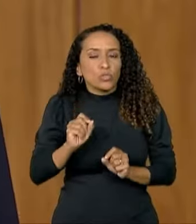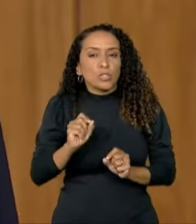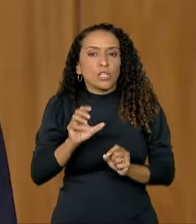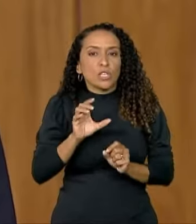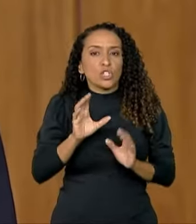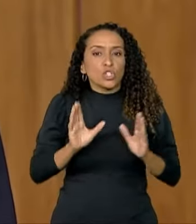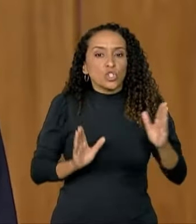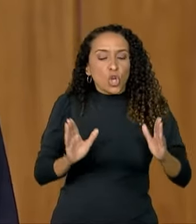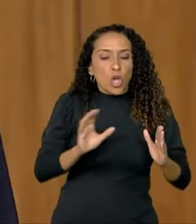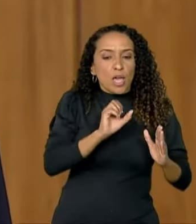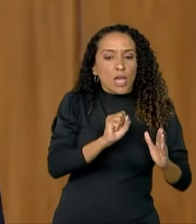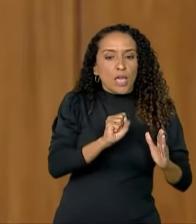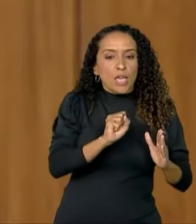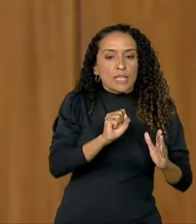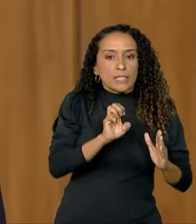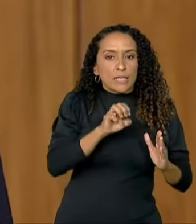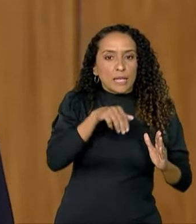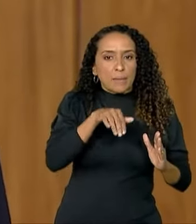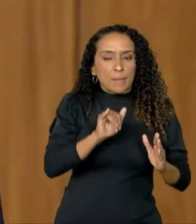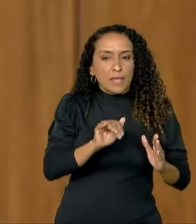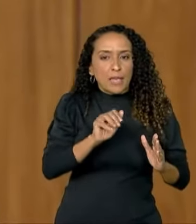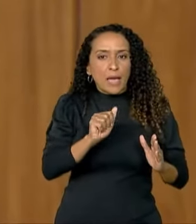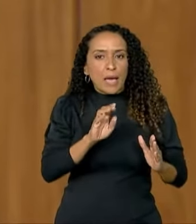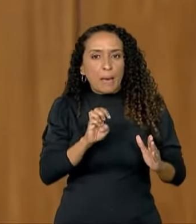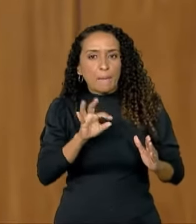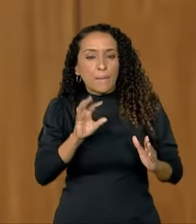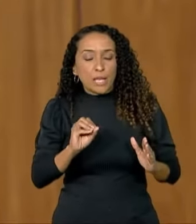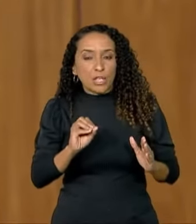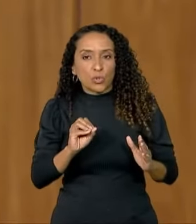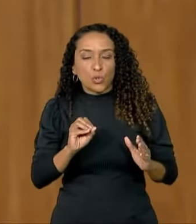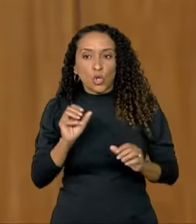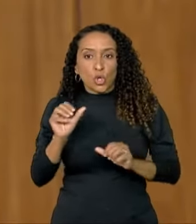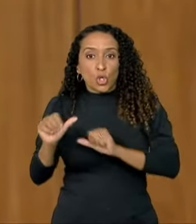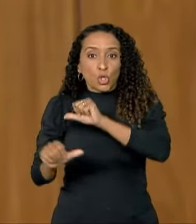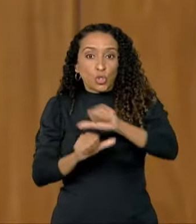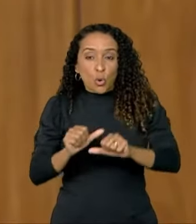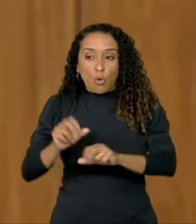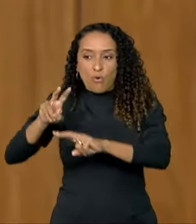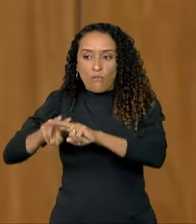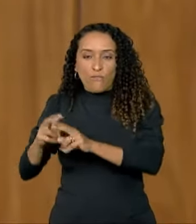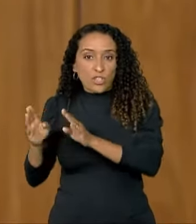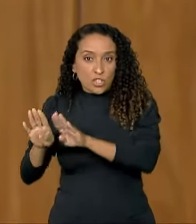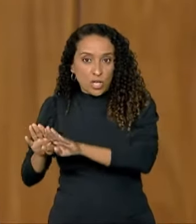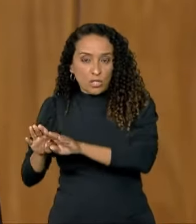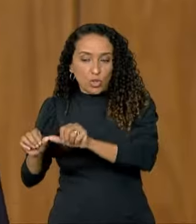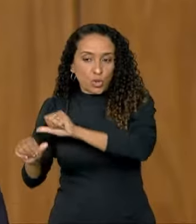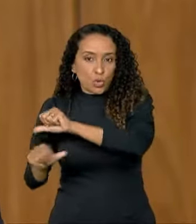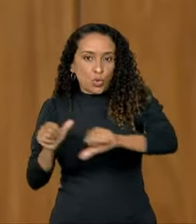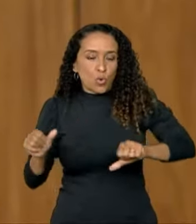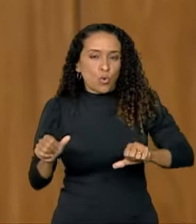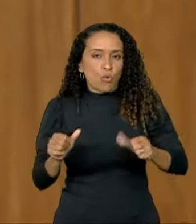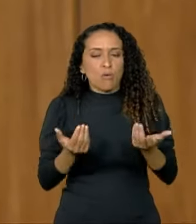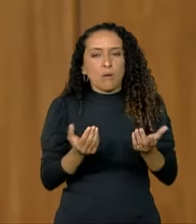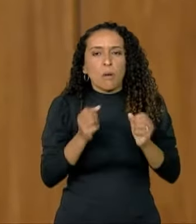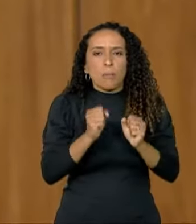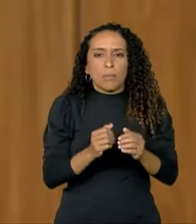regime semiaberto, aquelas que saíram do fechado e vão para o semiaberto, porque têm